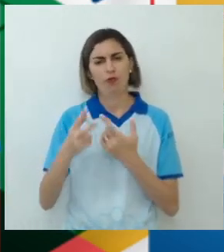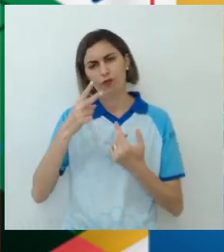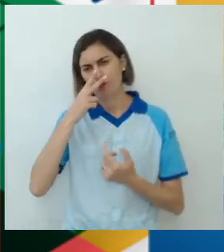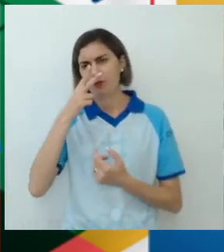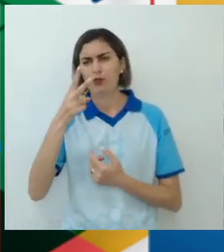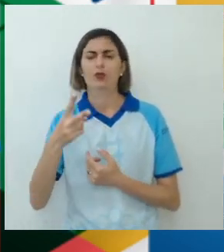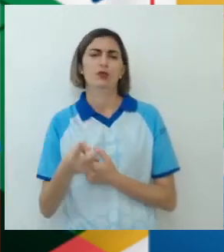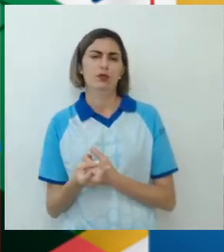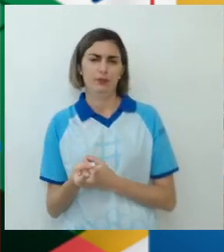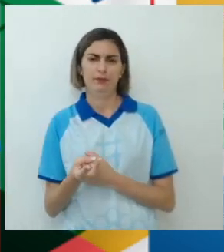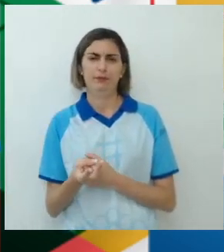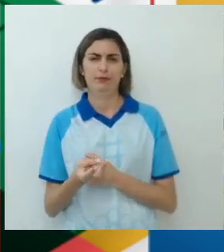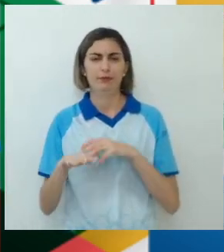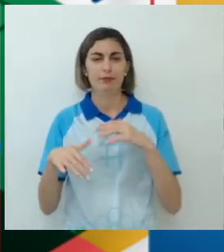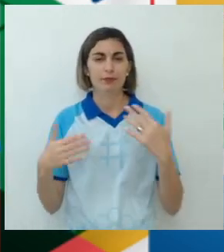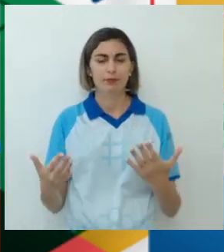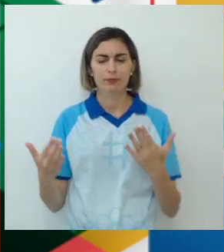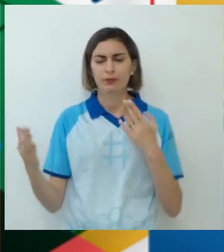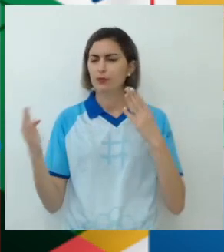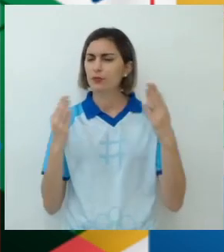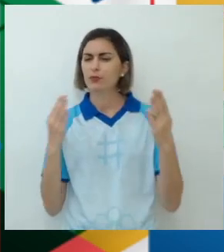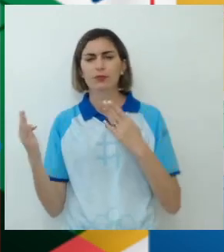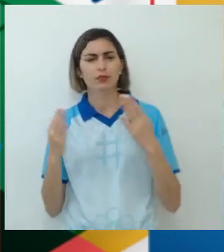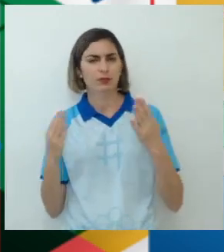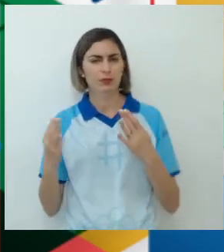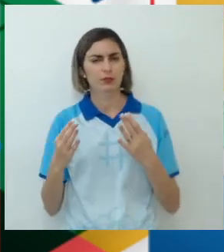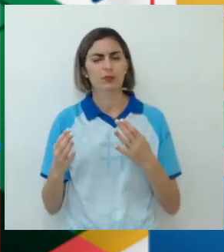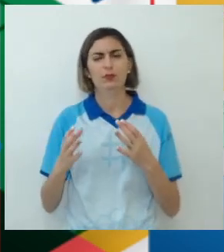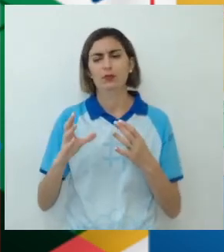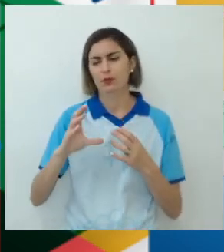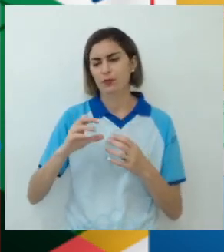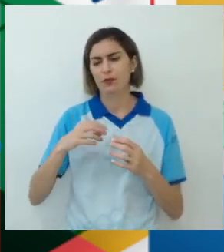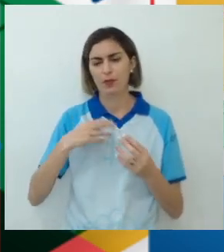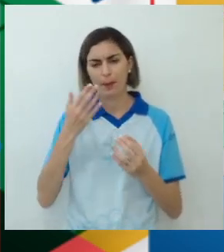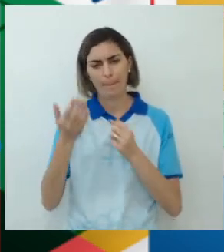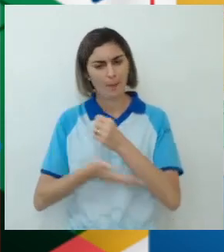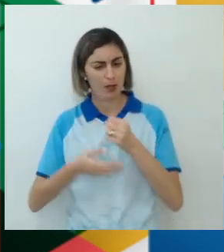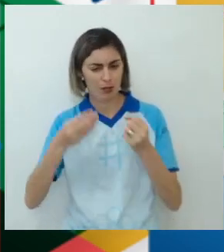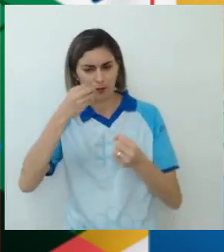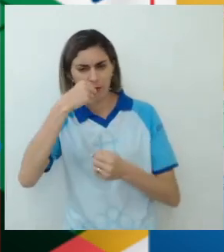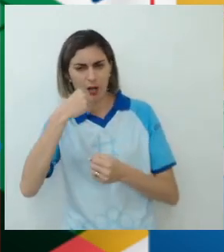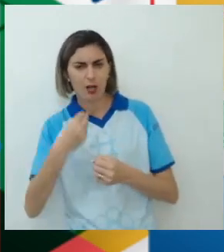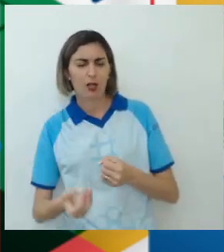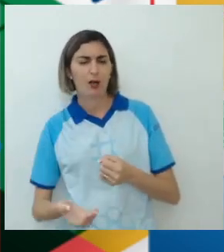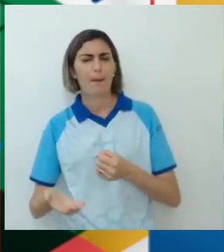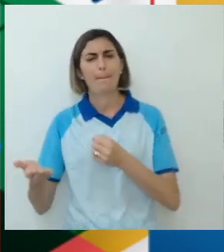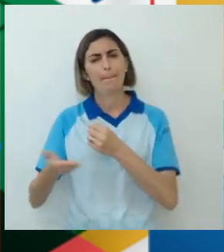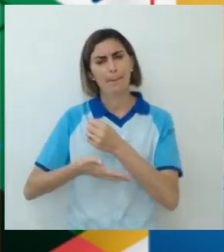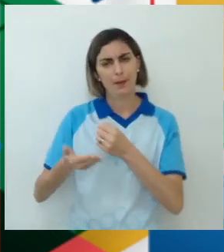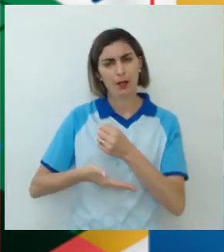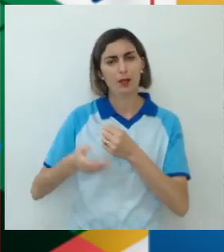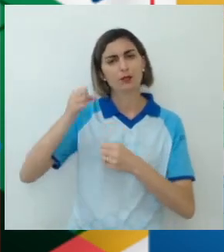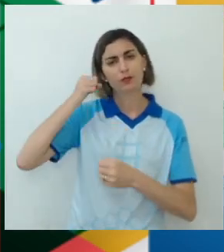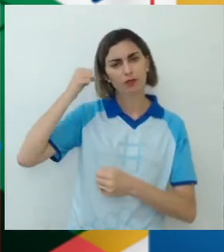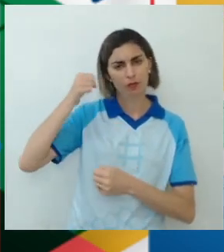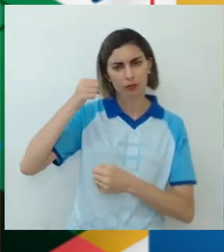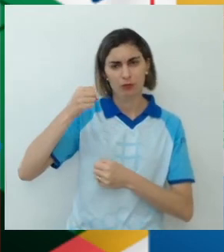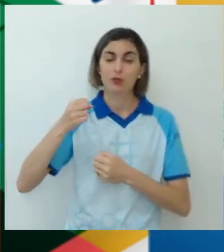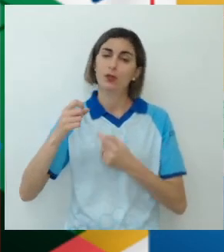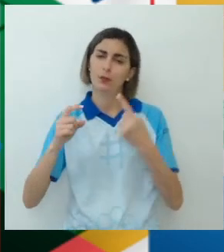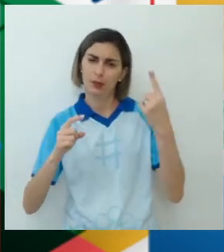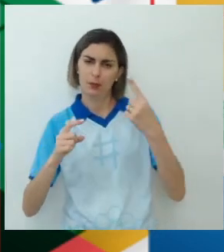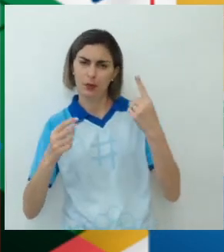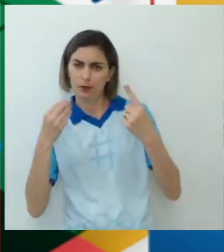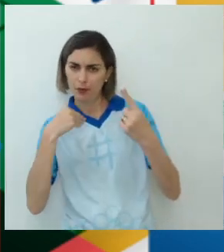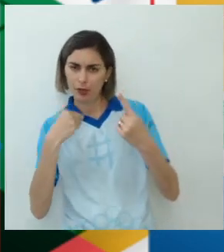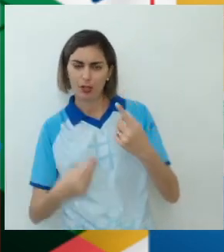Forte. Então, nós estamos comparando uma base conjugada que é fraca com uma base conjugada que é forte. A primeira base